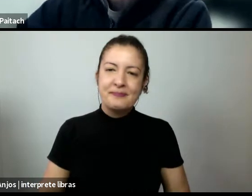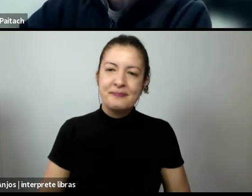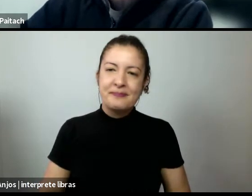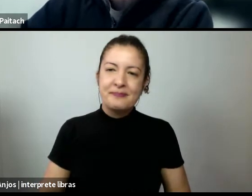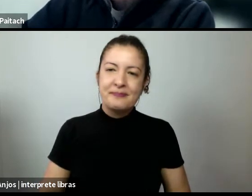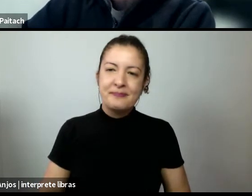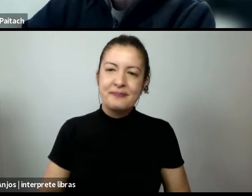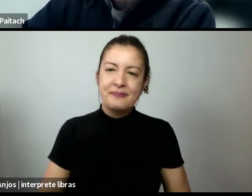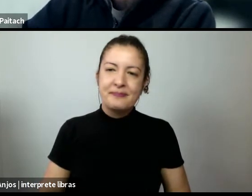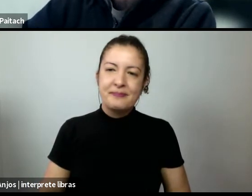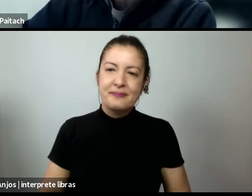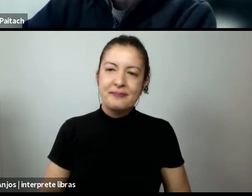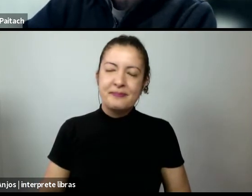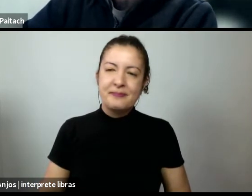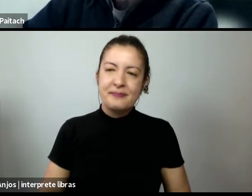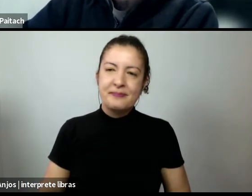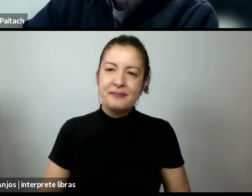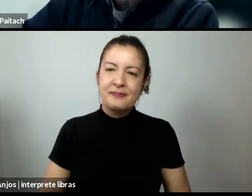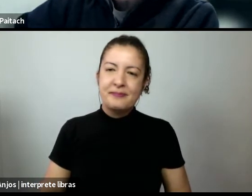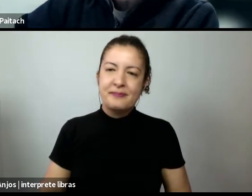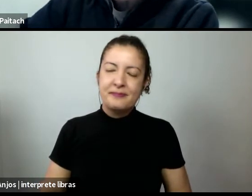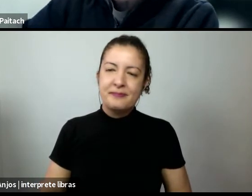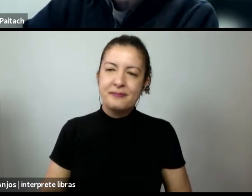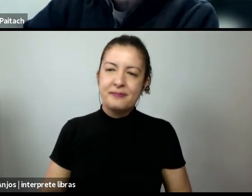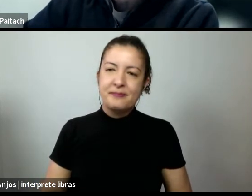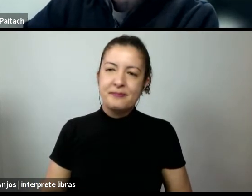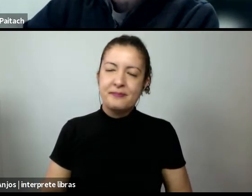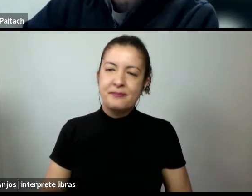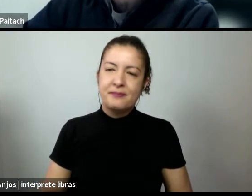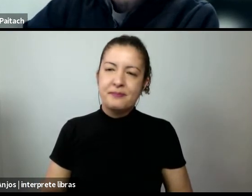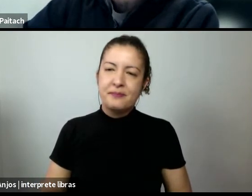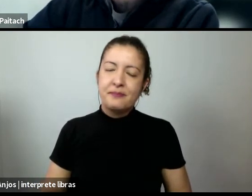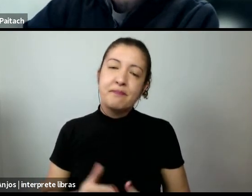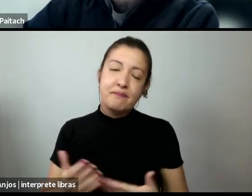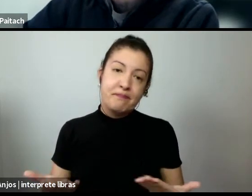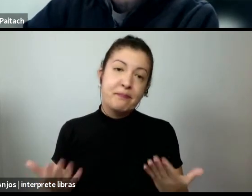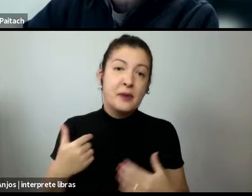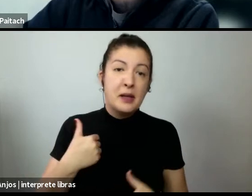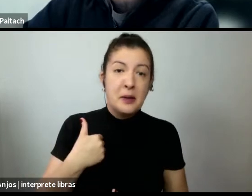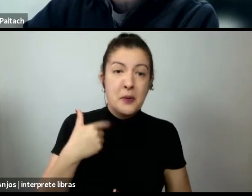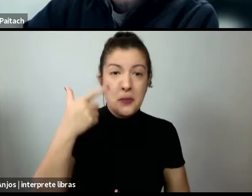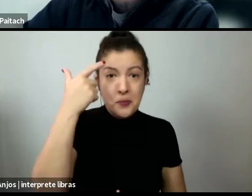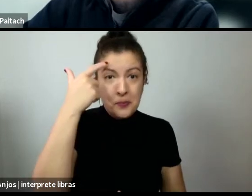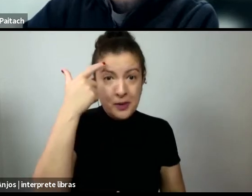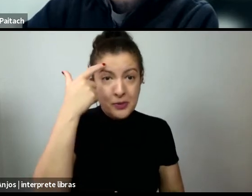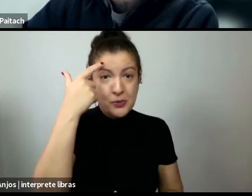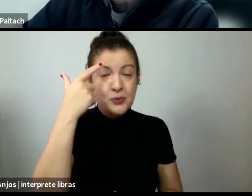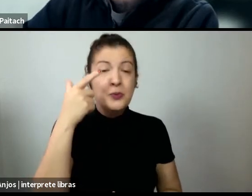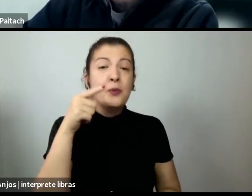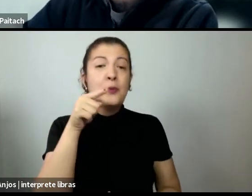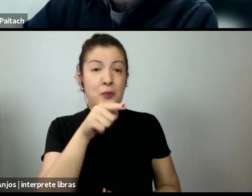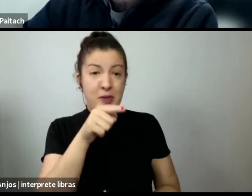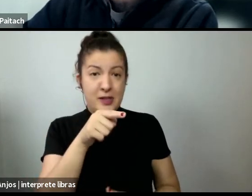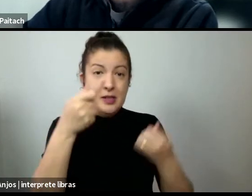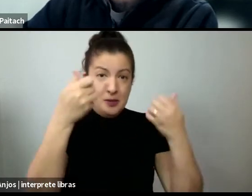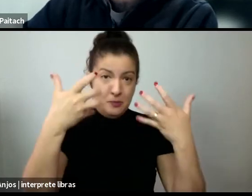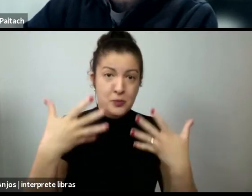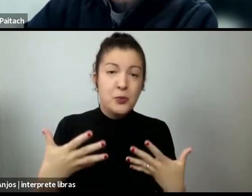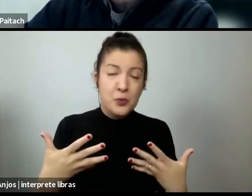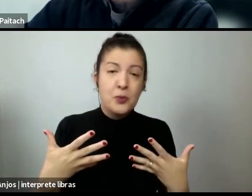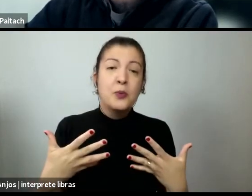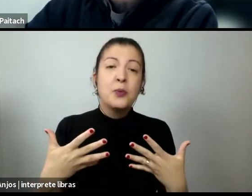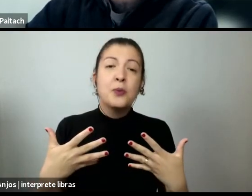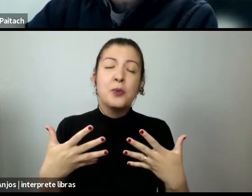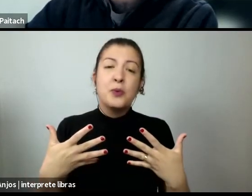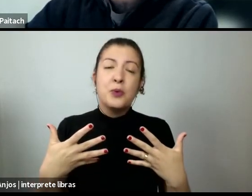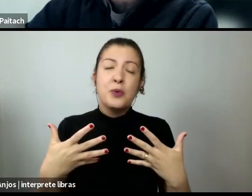Thank you. I think there's a real, what you said about Franciscana being a flagship species,